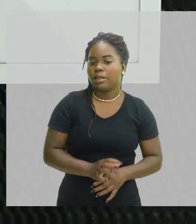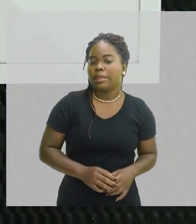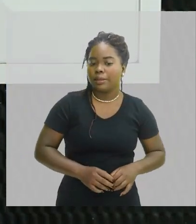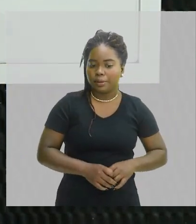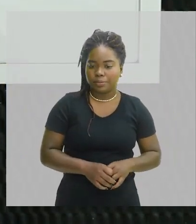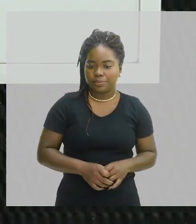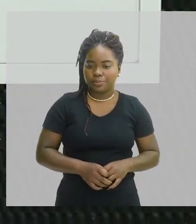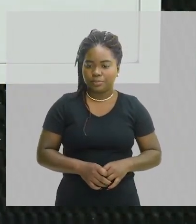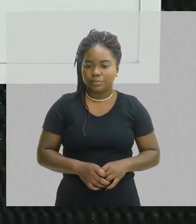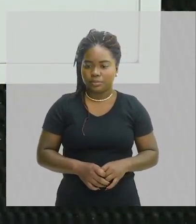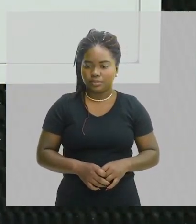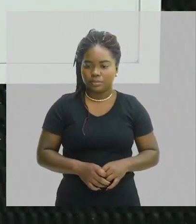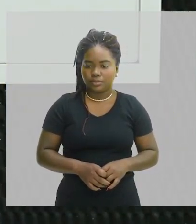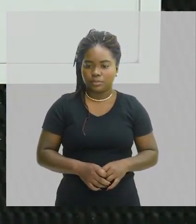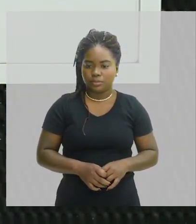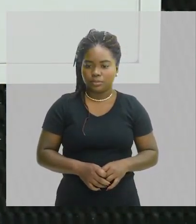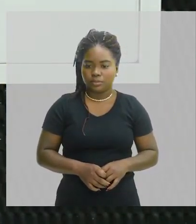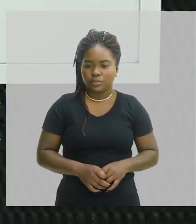eletromotriz do gerador,